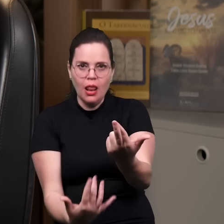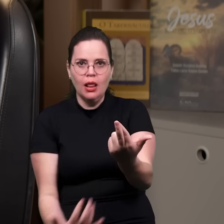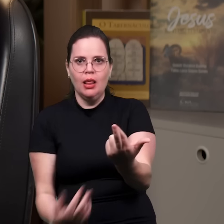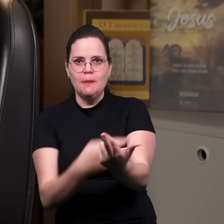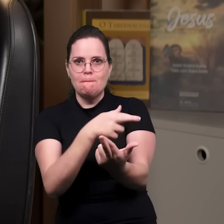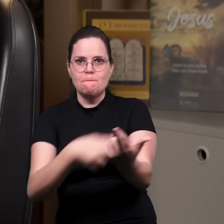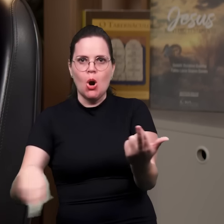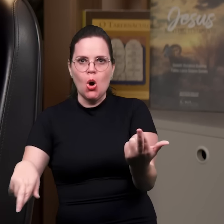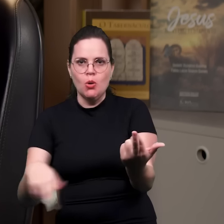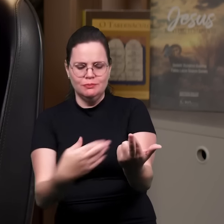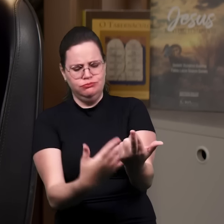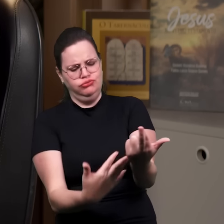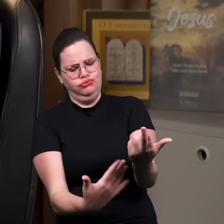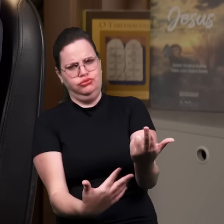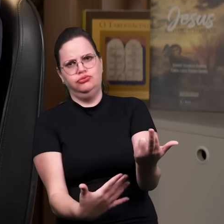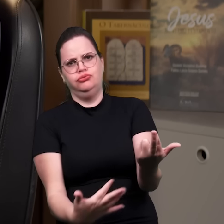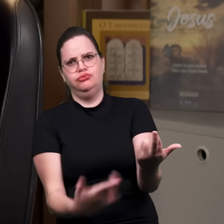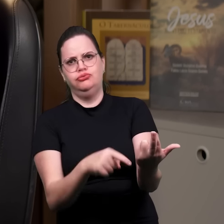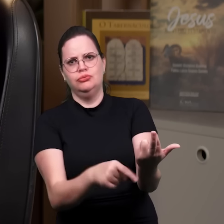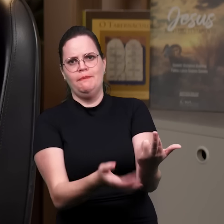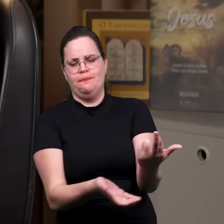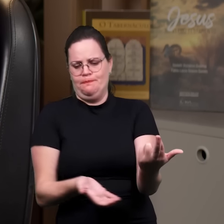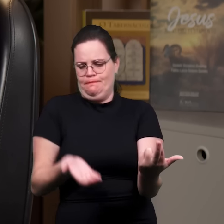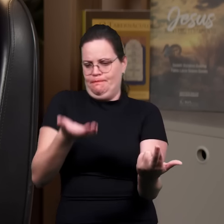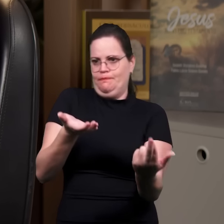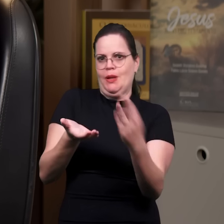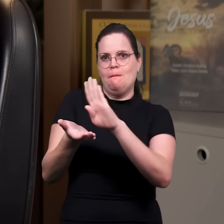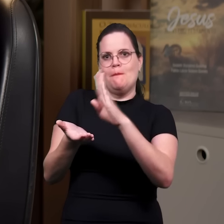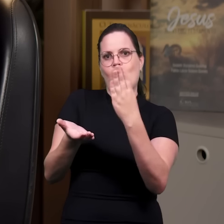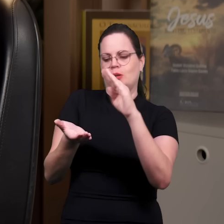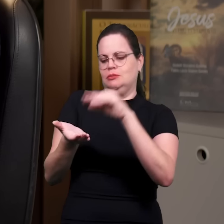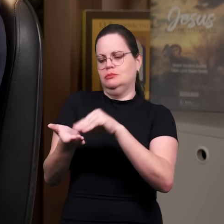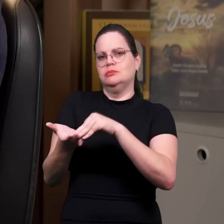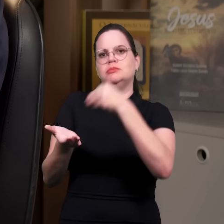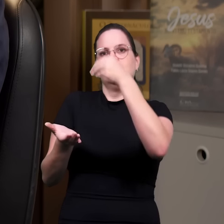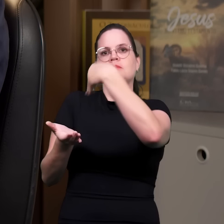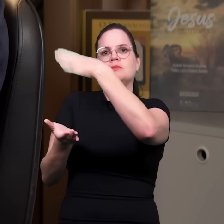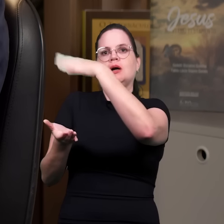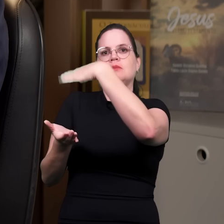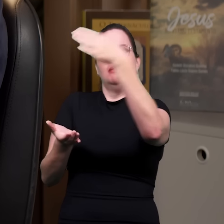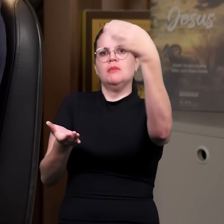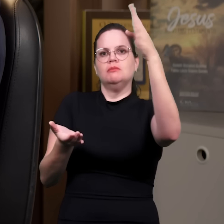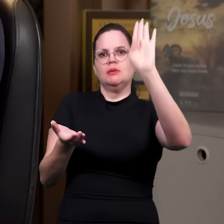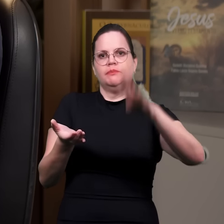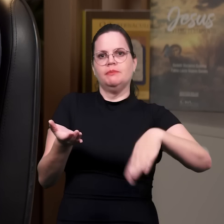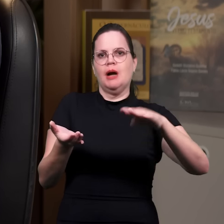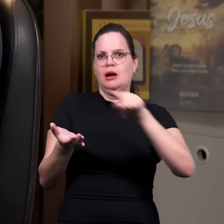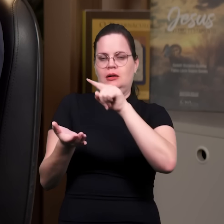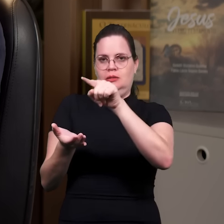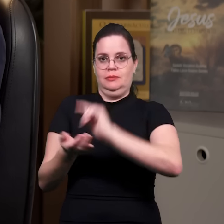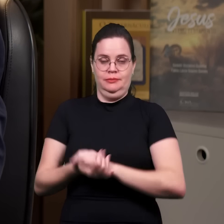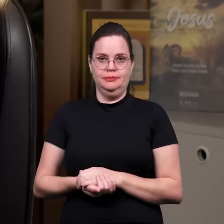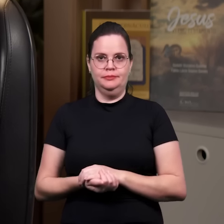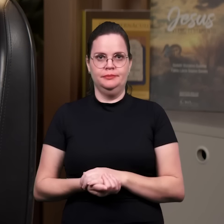queimar o cordeiro, o sangue do cordeiro eles iam aplicar nas vergas e umbrais das portas, né? Então, o cordeiro